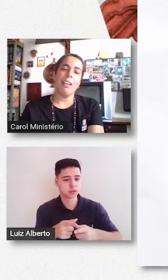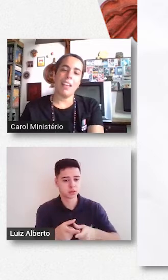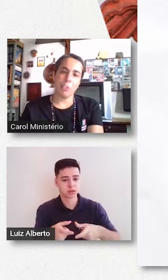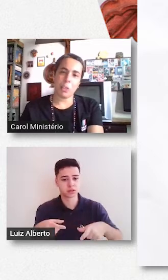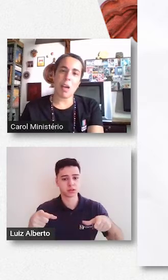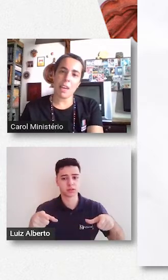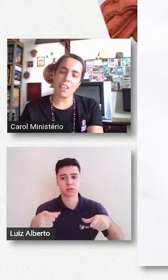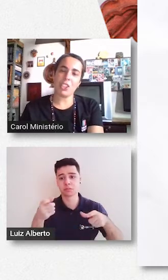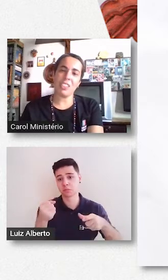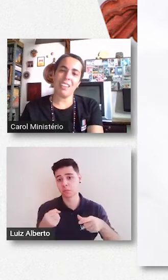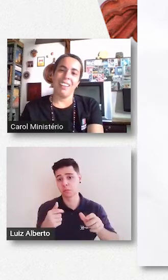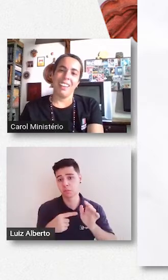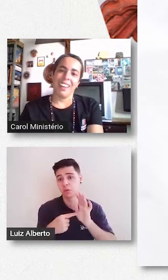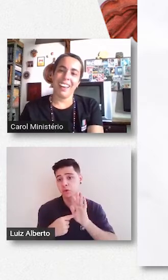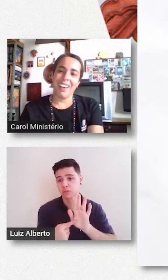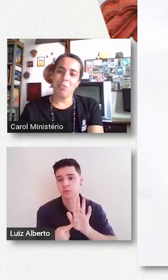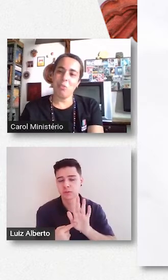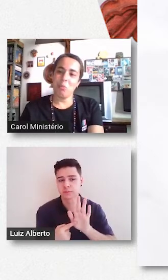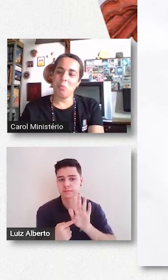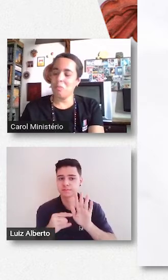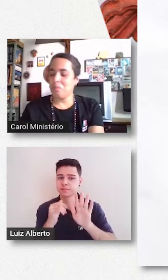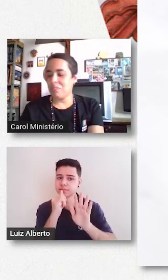simbolizar justamente